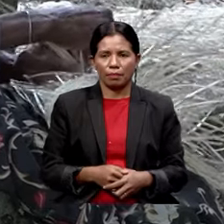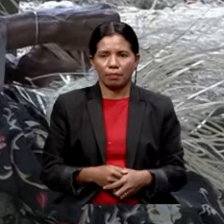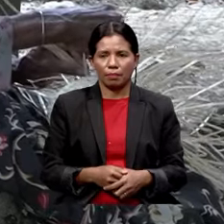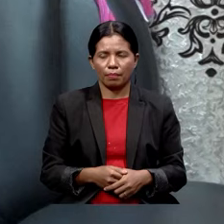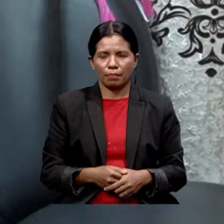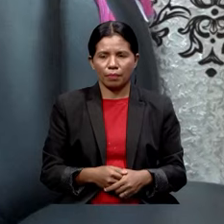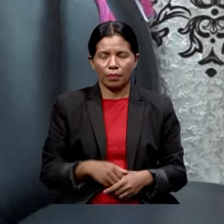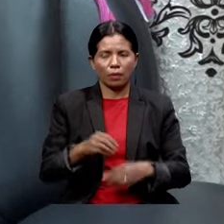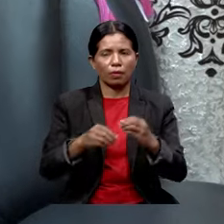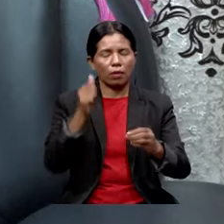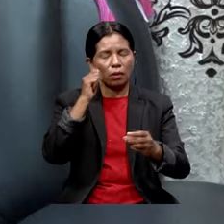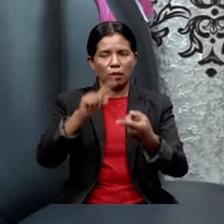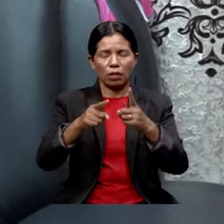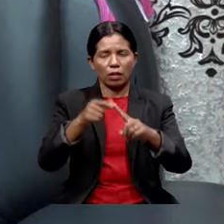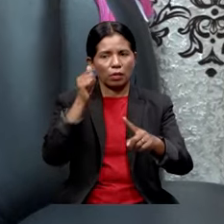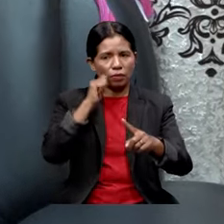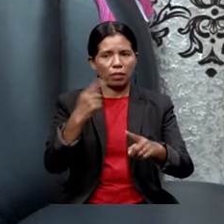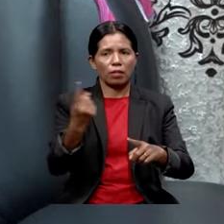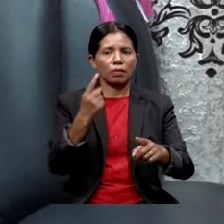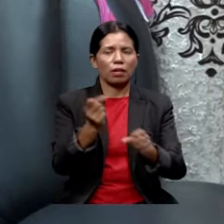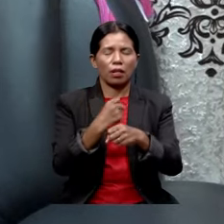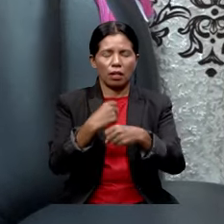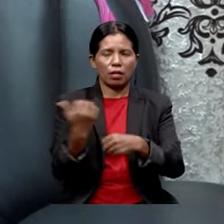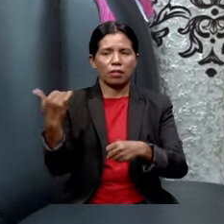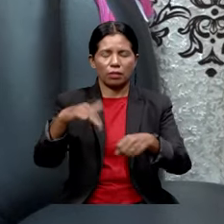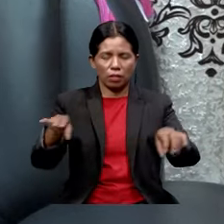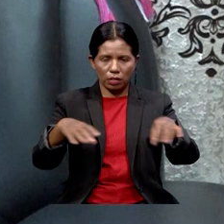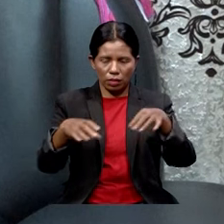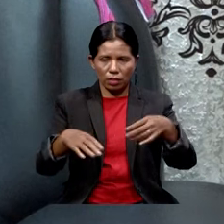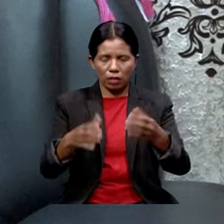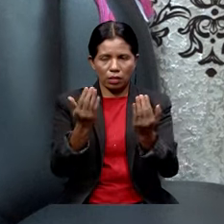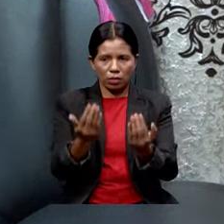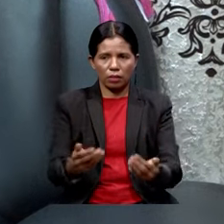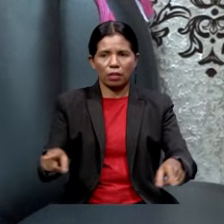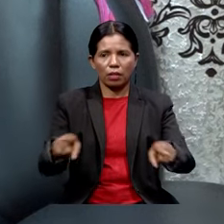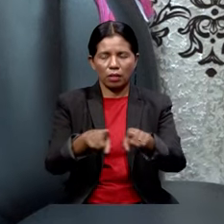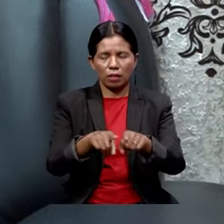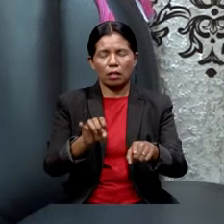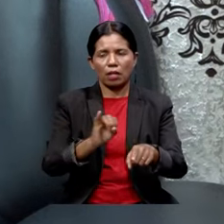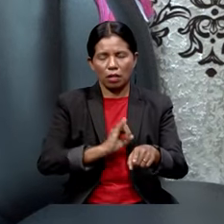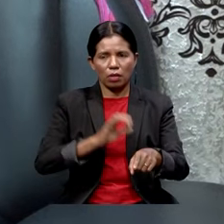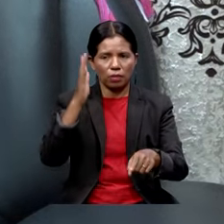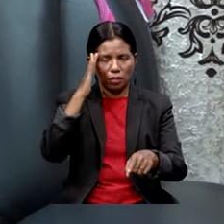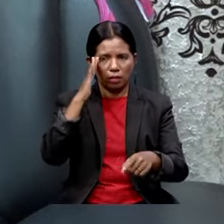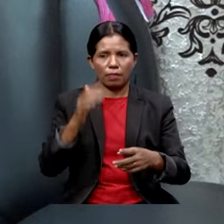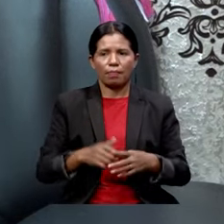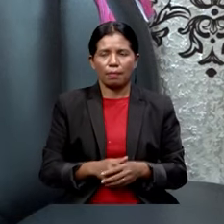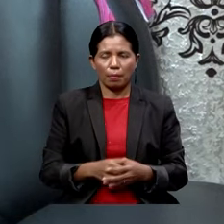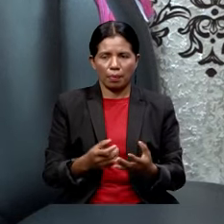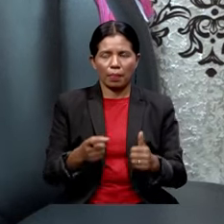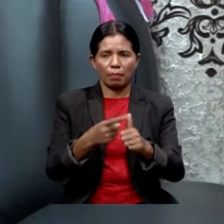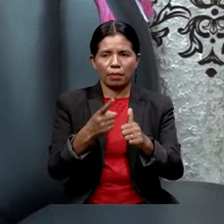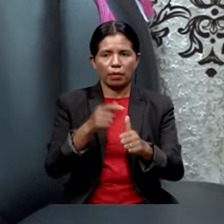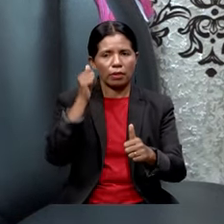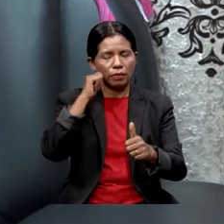Kona ba fetomalo xira na bem magnafatin halo xira nha serviço toda na nessa mane. Em primeiro lugar,